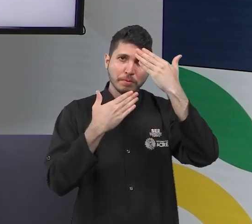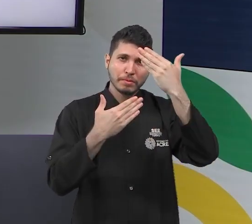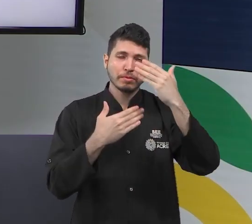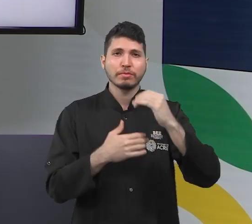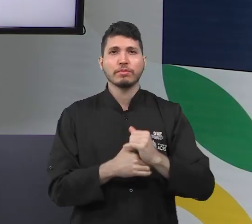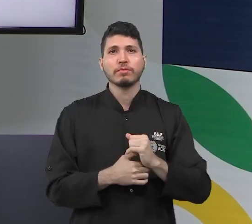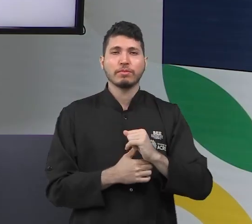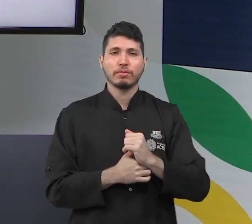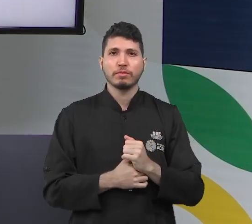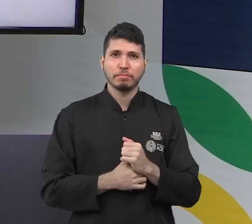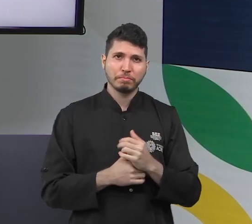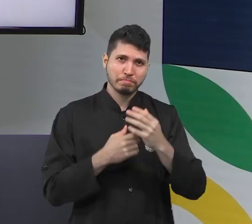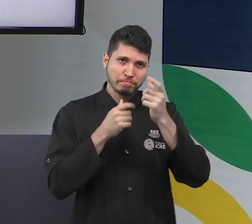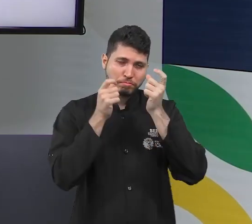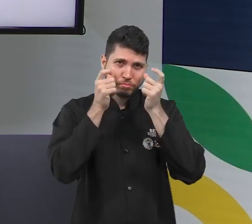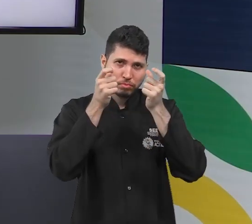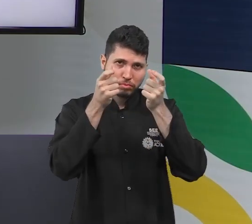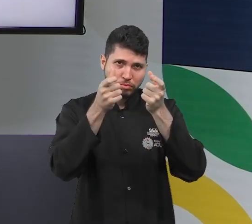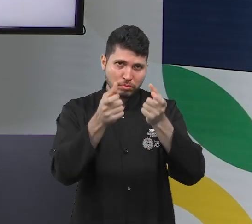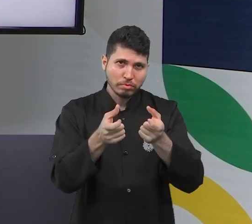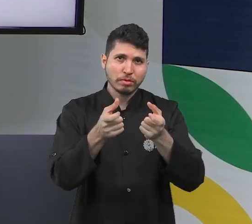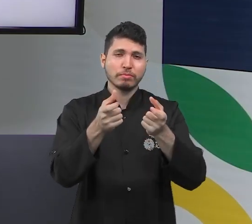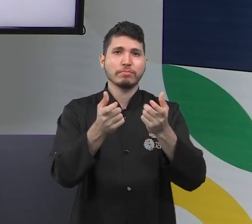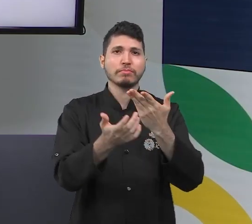todos vocês pela atenção que me foi